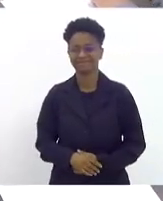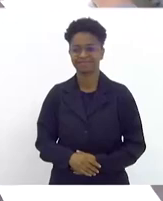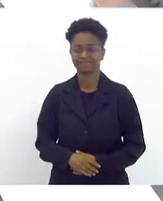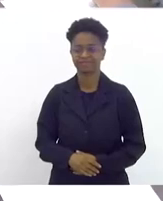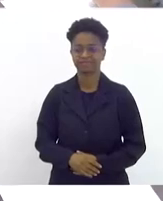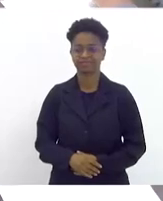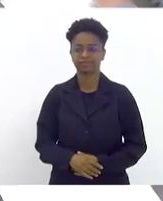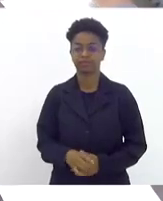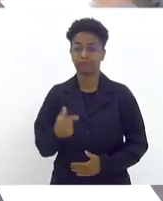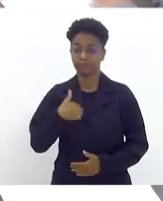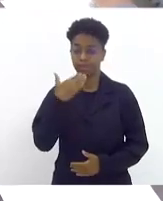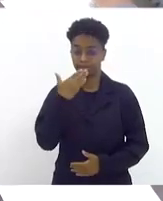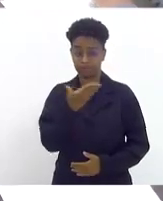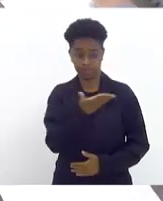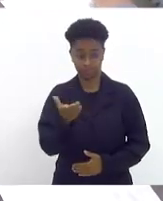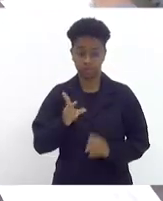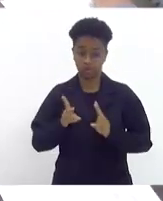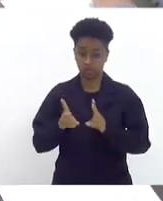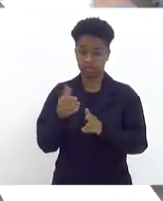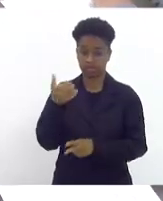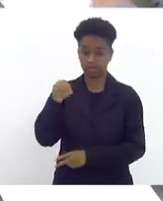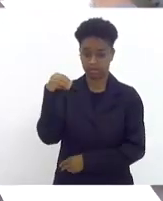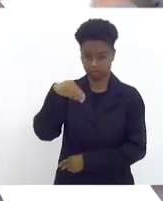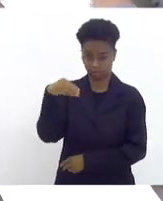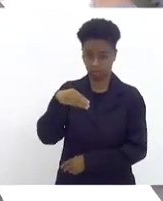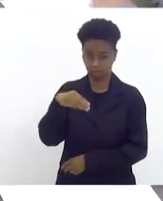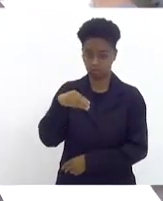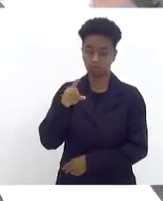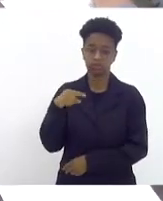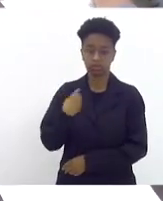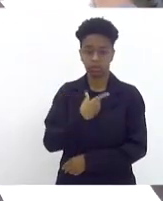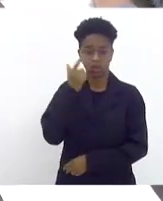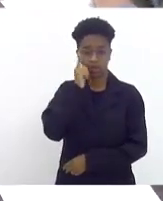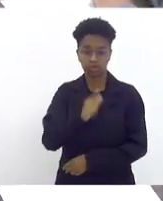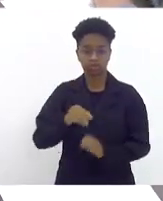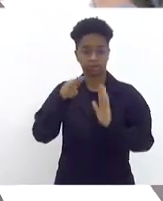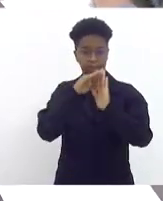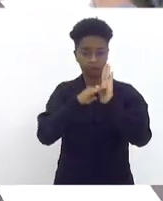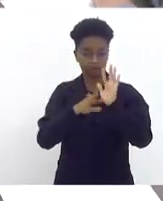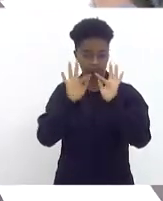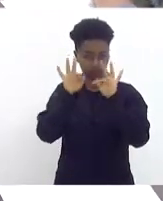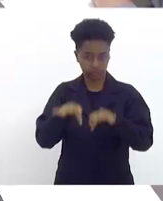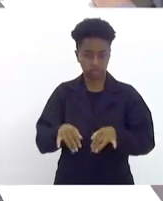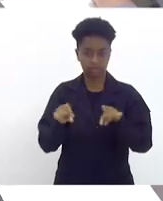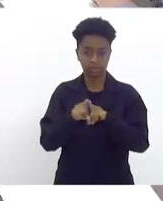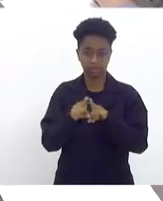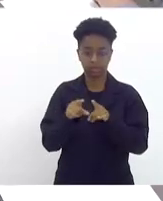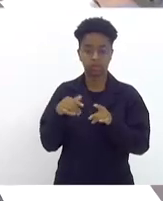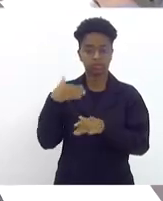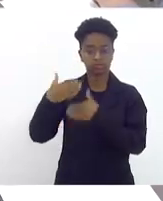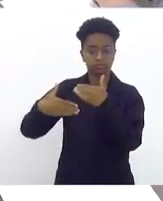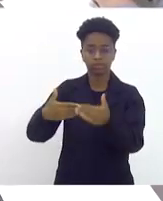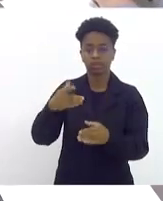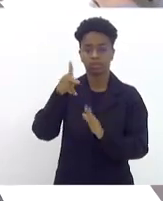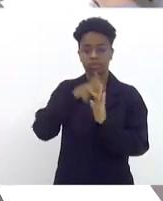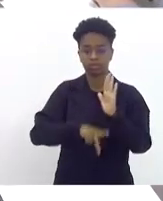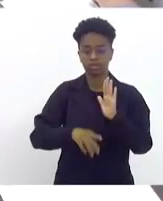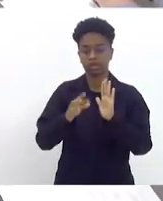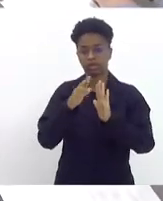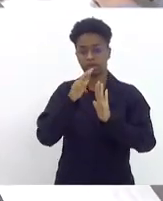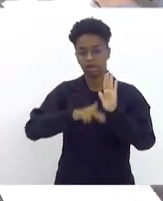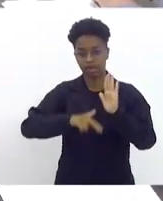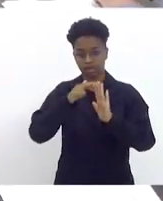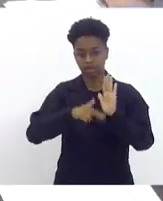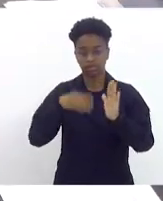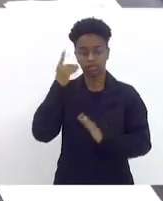aos colegas que possam permanecer mais uns 10 minutinhos para a gente superar a pau extraordinária e avançar nos projetos de relatoria do